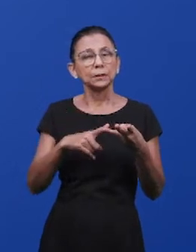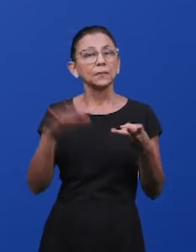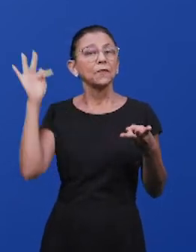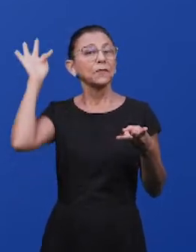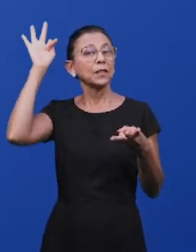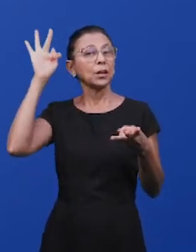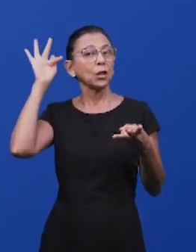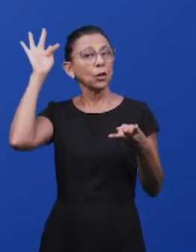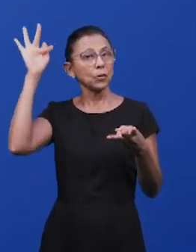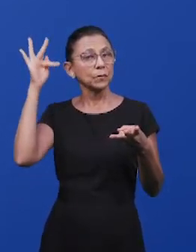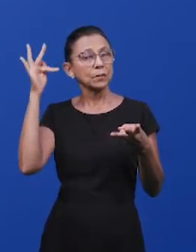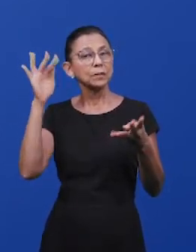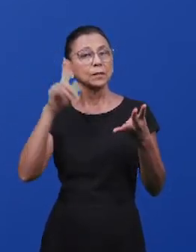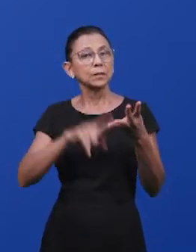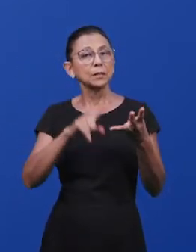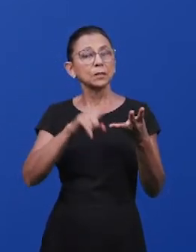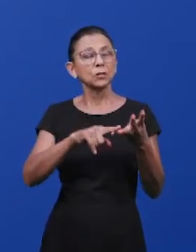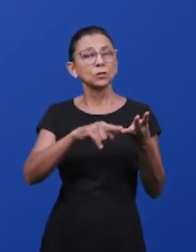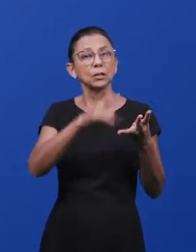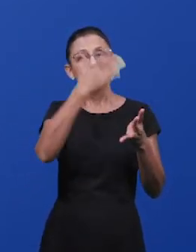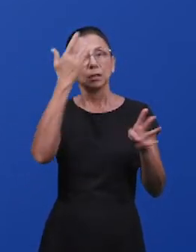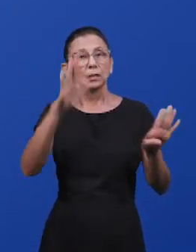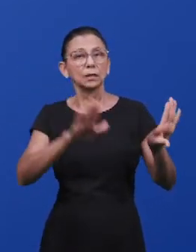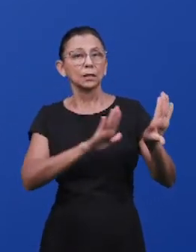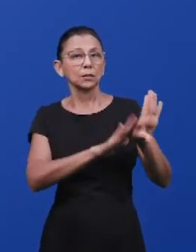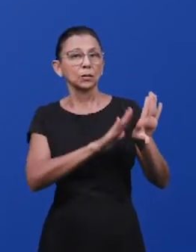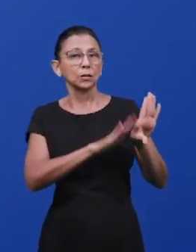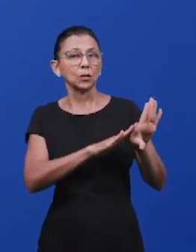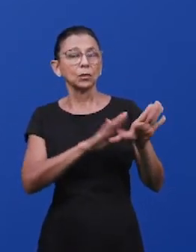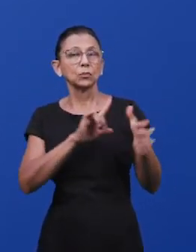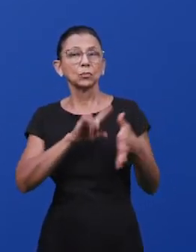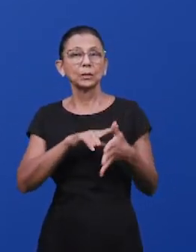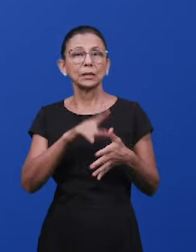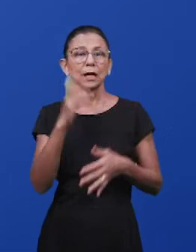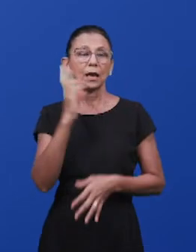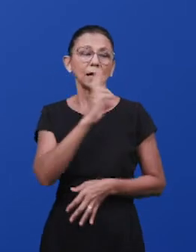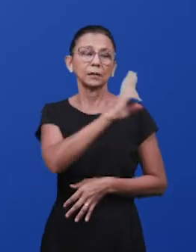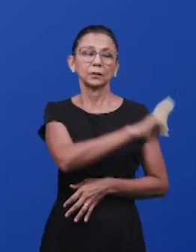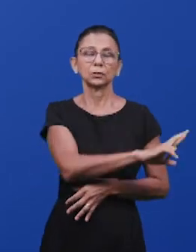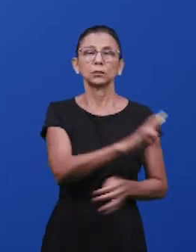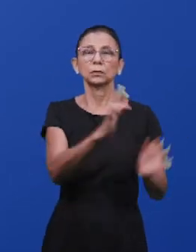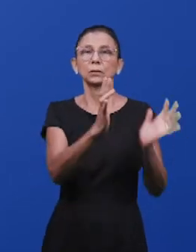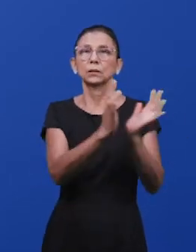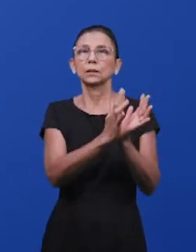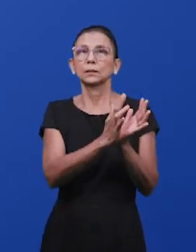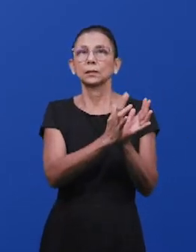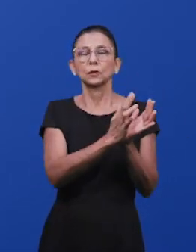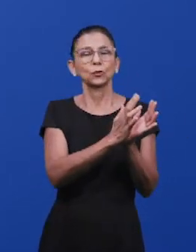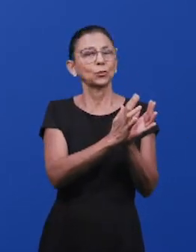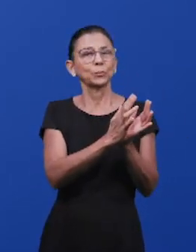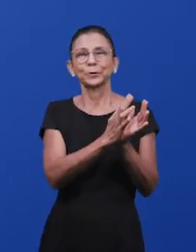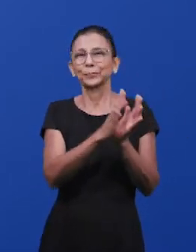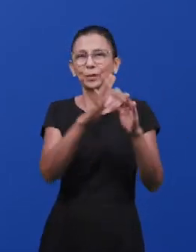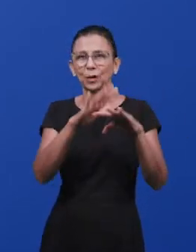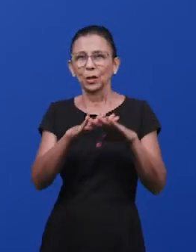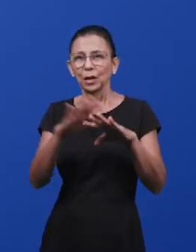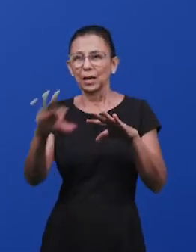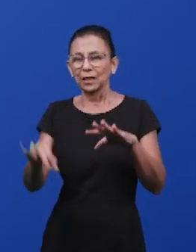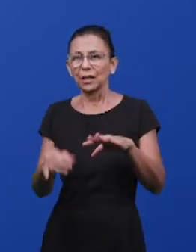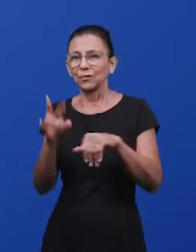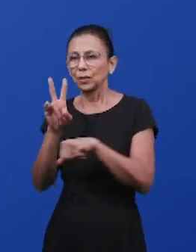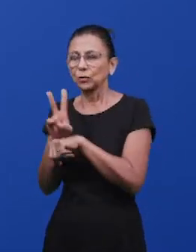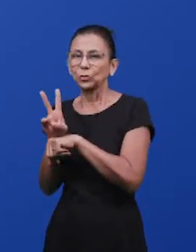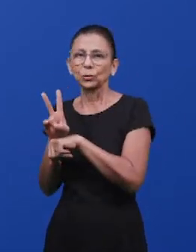os ideólogos, os religiosos. Esse grupo não guardou a vinha que lhe foi entregue. Agora, enquanto